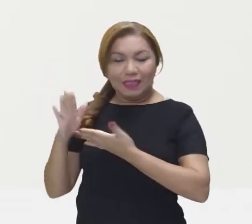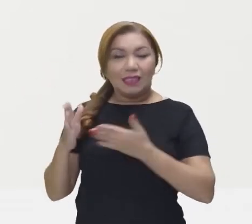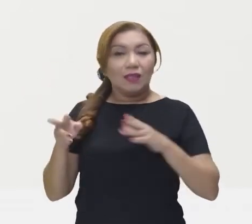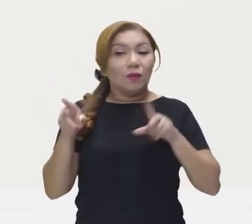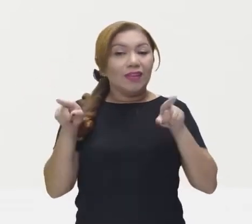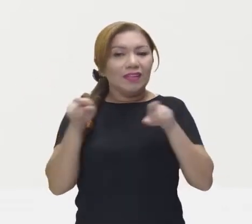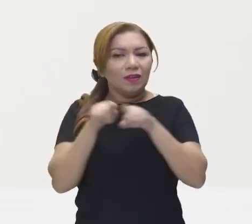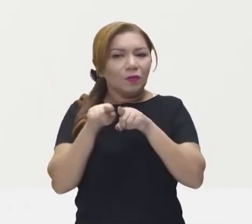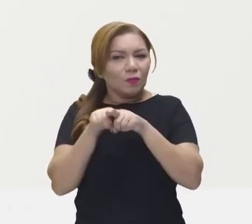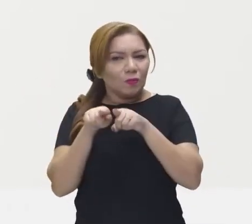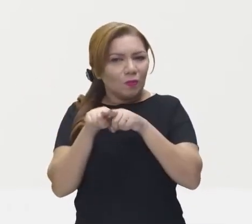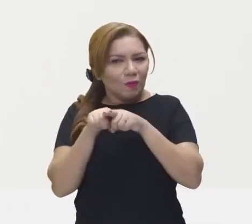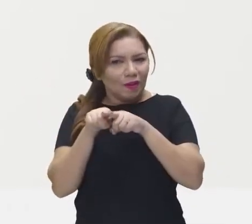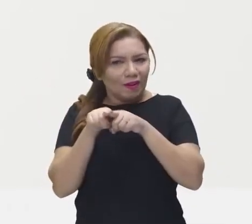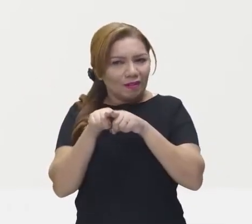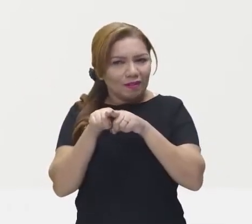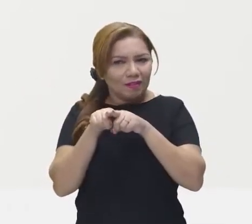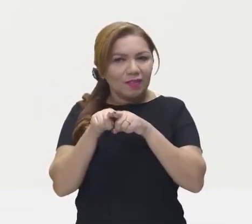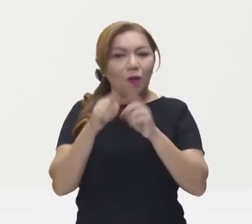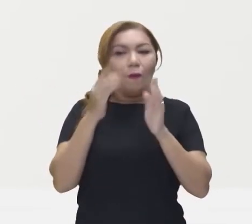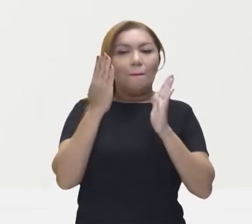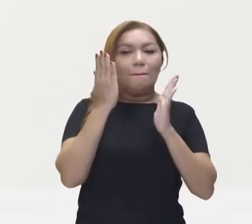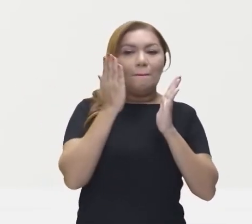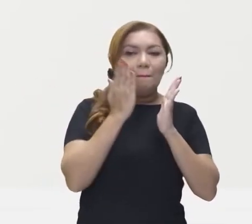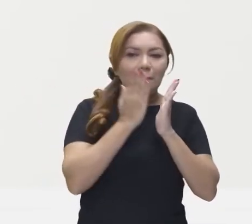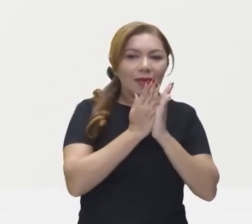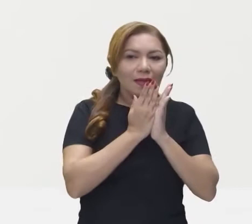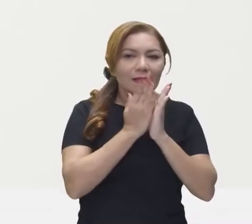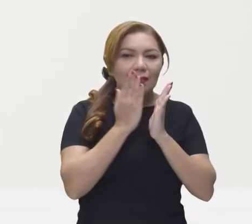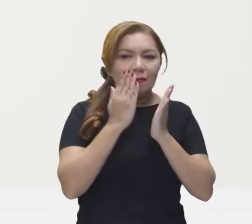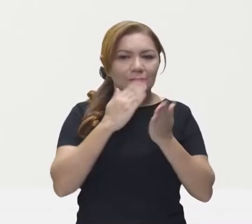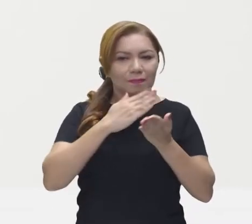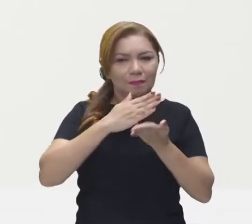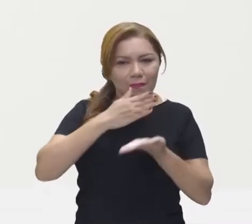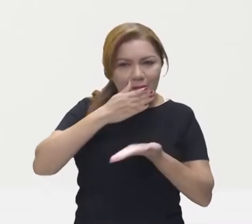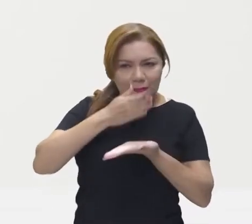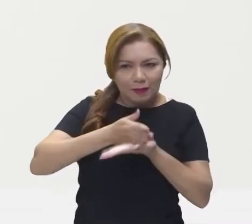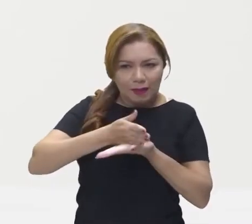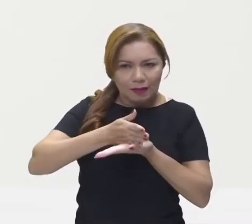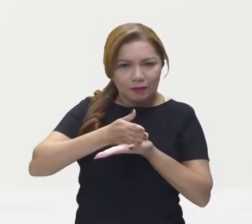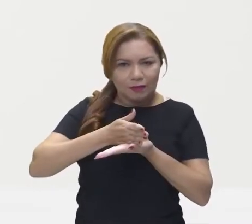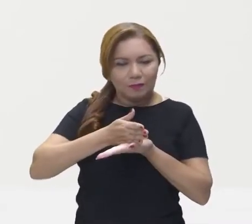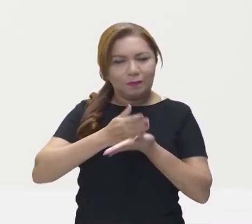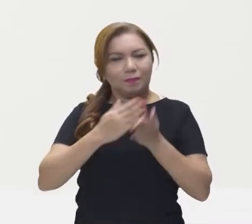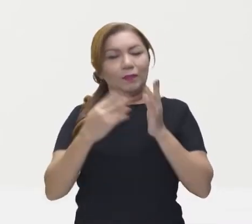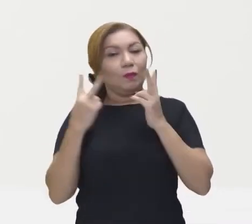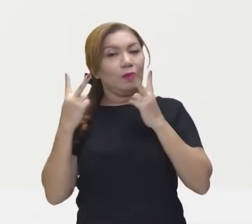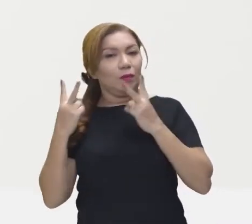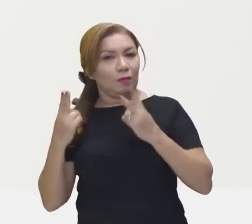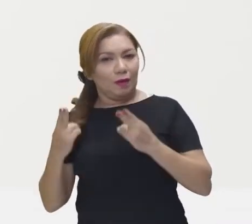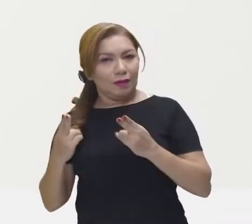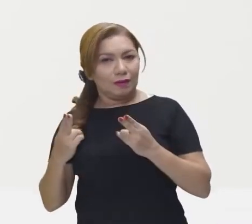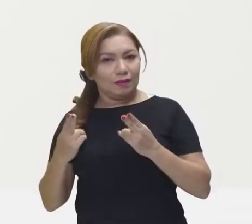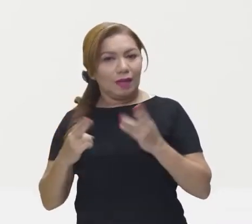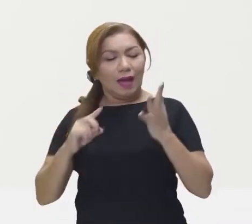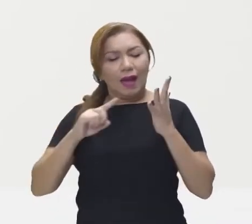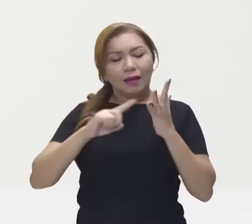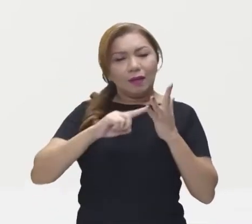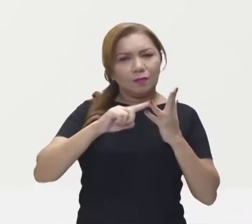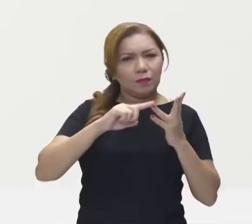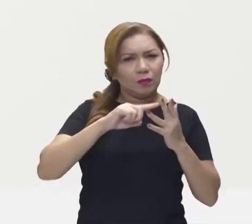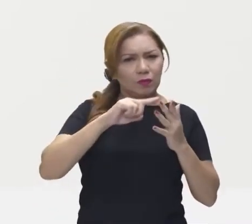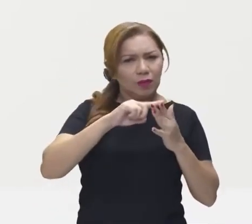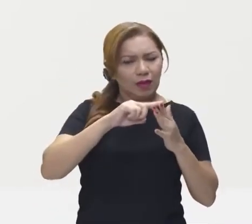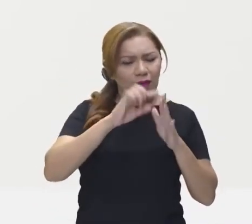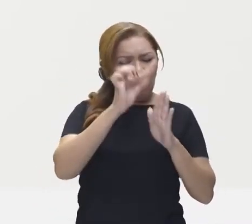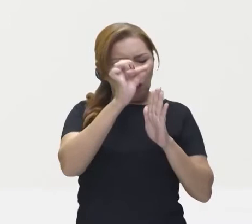meio. Mas será que agora, se eu for calcular o perímetro, os valores vão continuar, porque